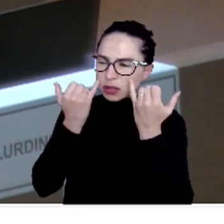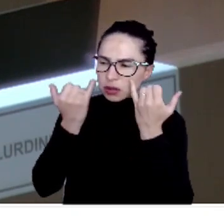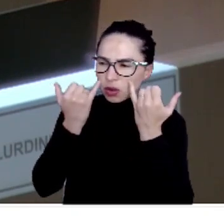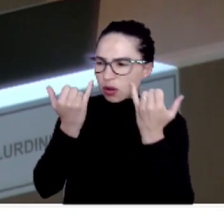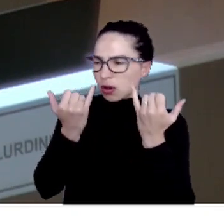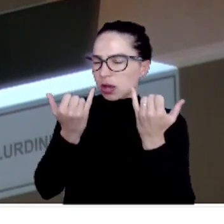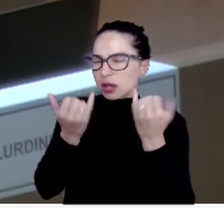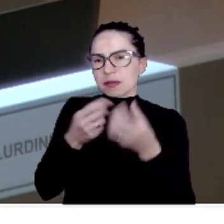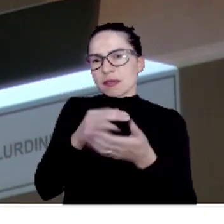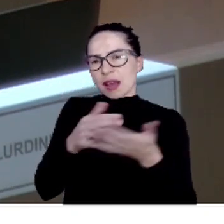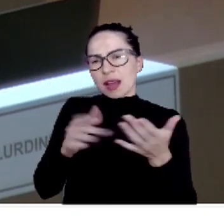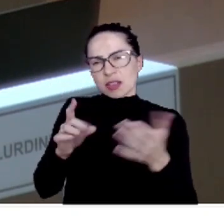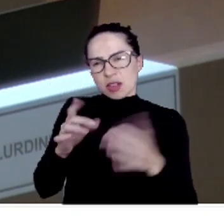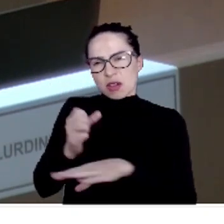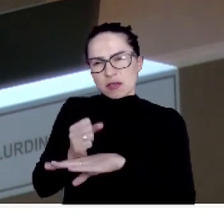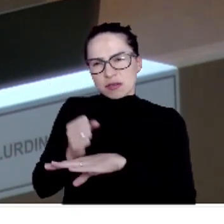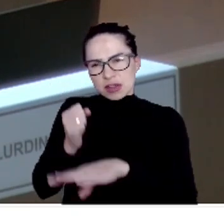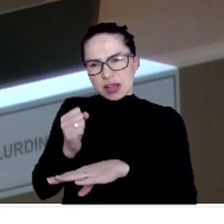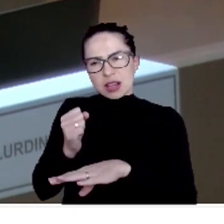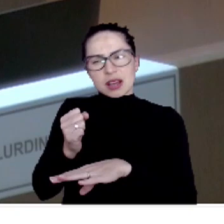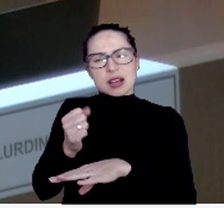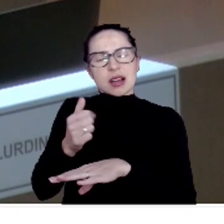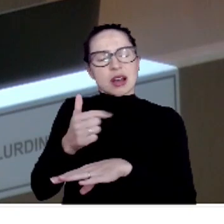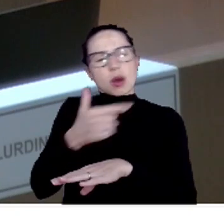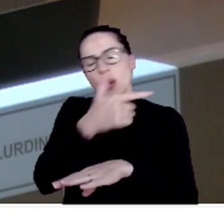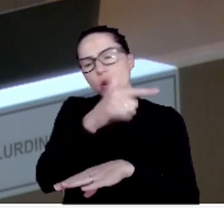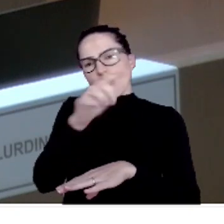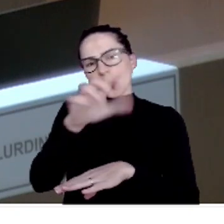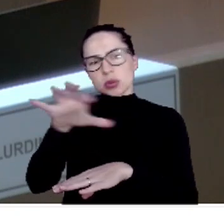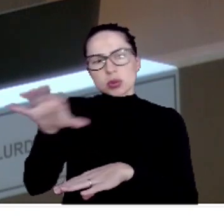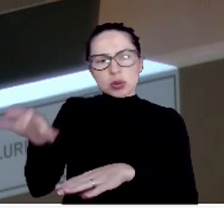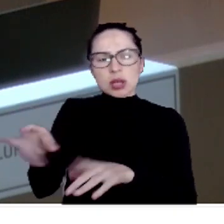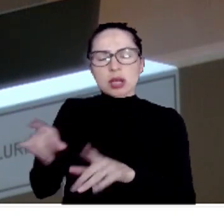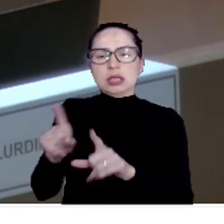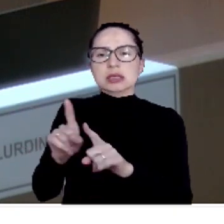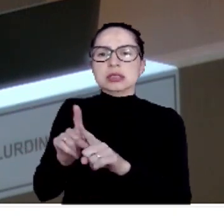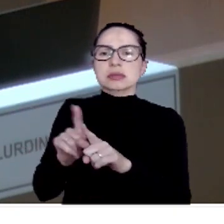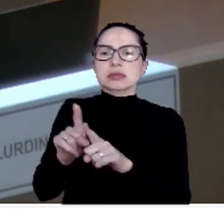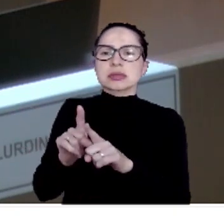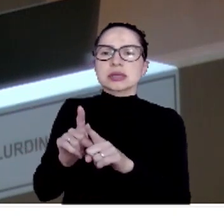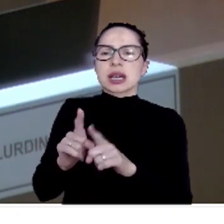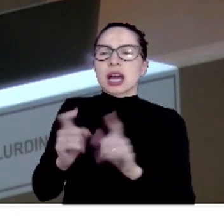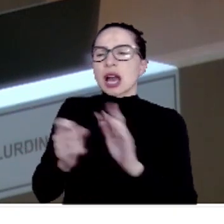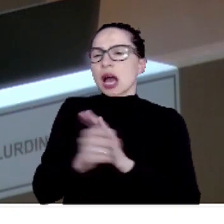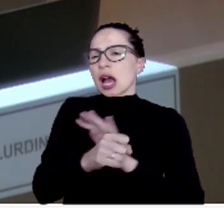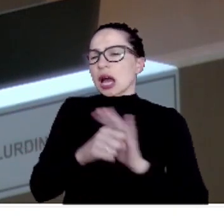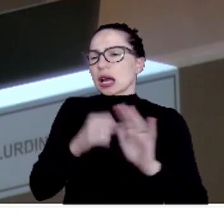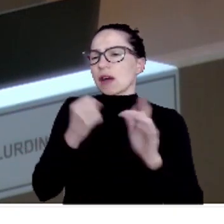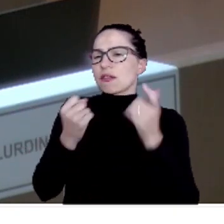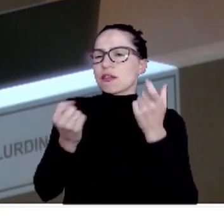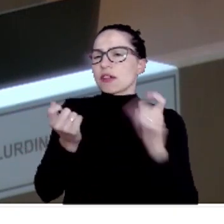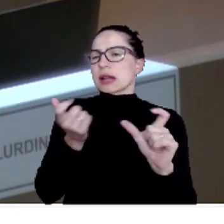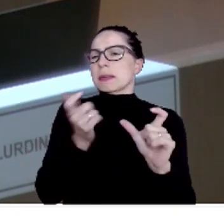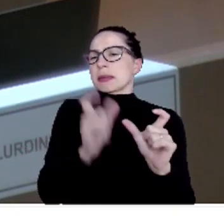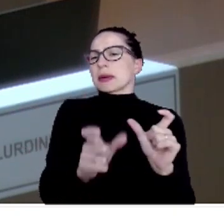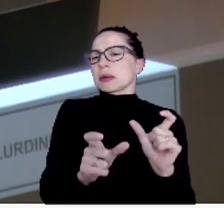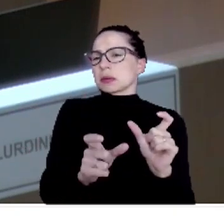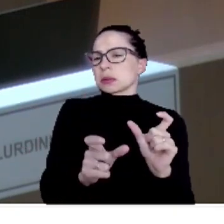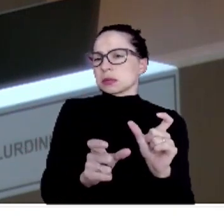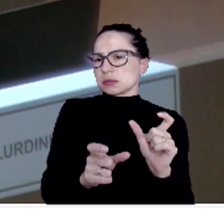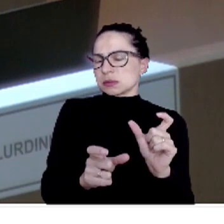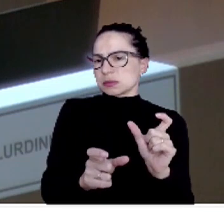em Franca, mas várias histórias, e também agressão verbal, né? Isso é